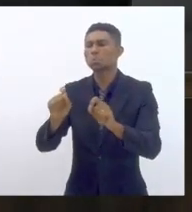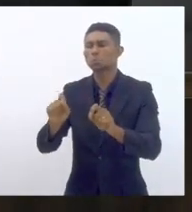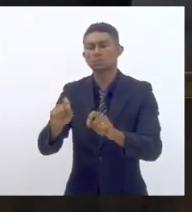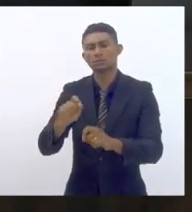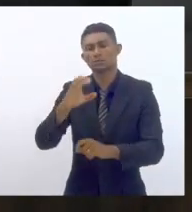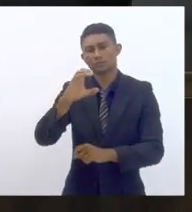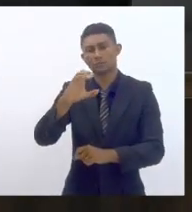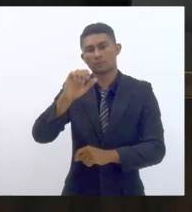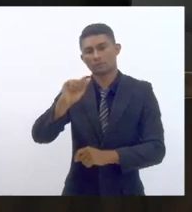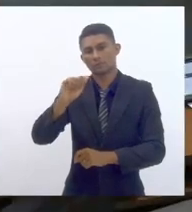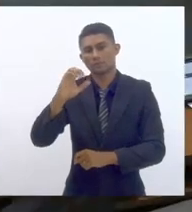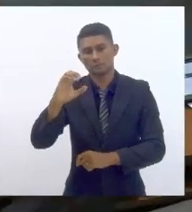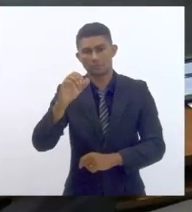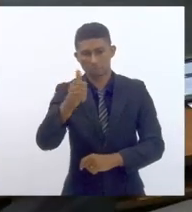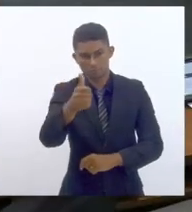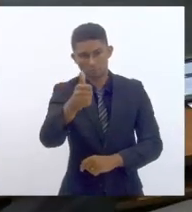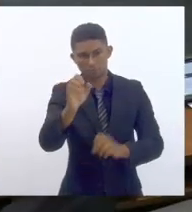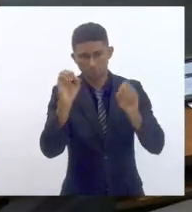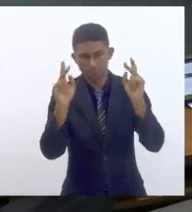Ok?